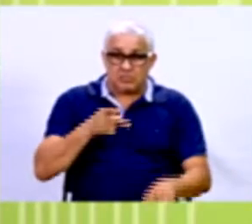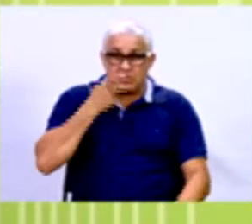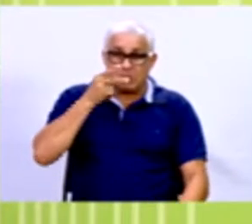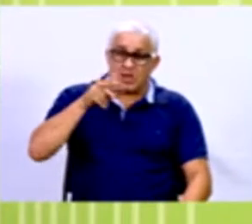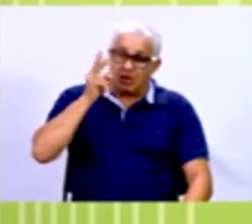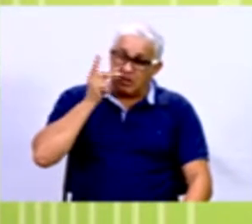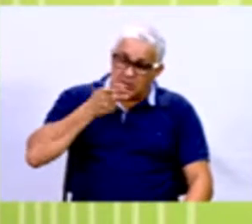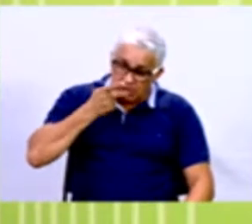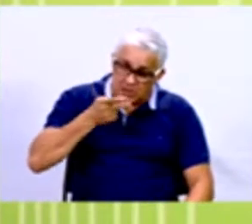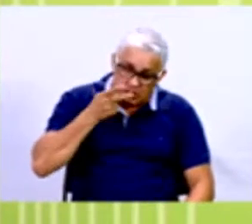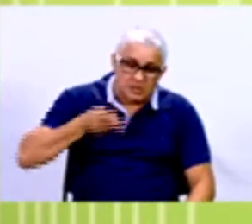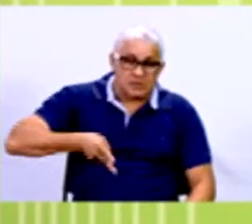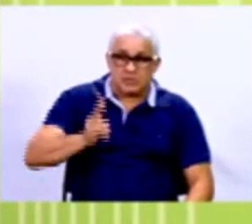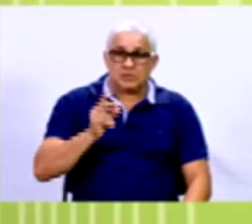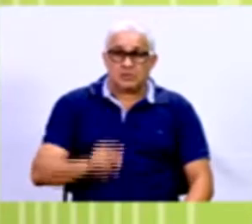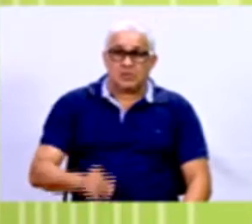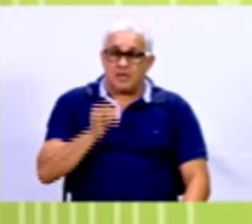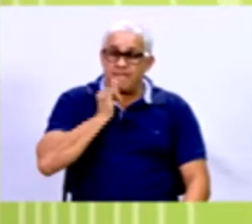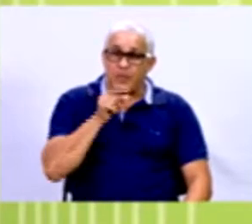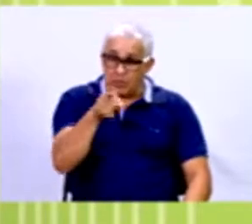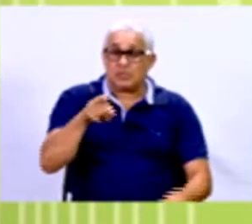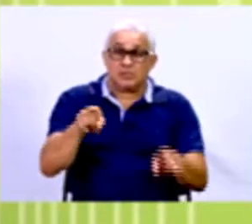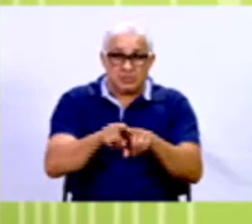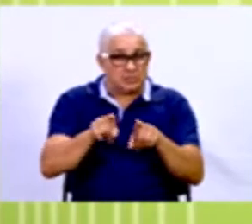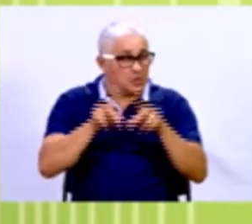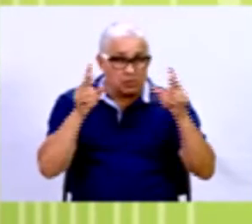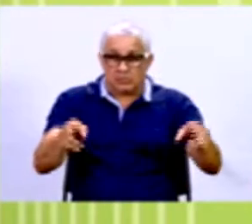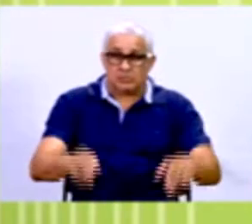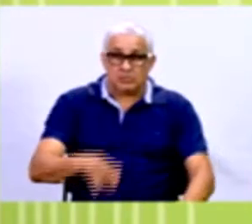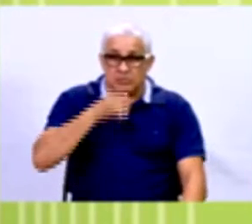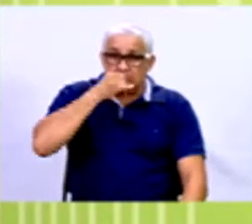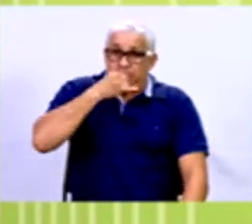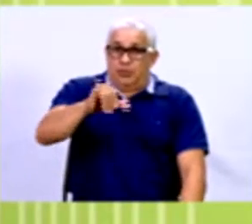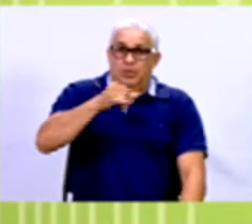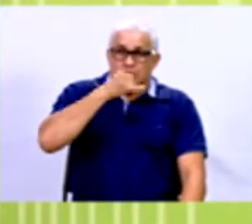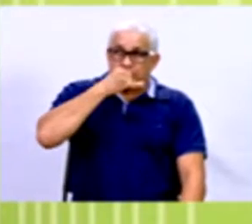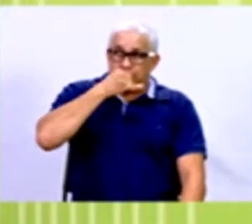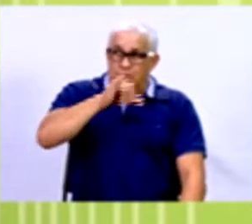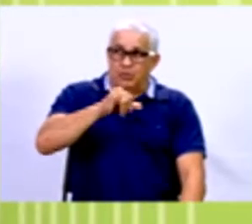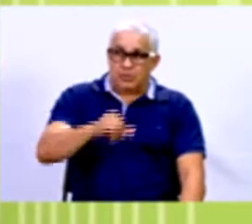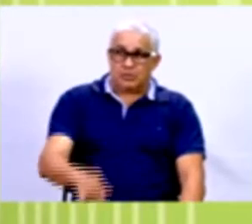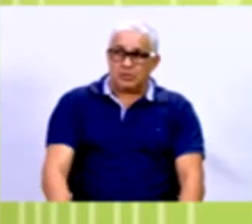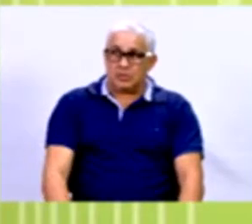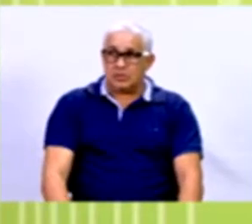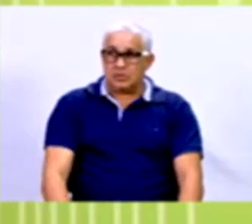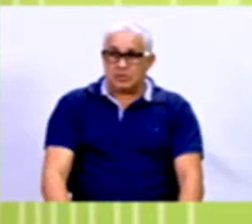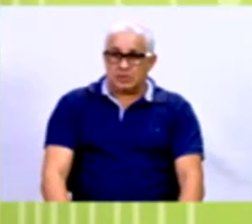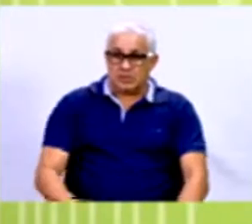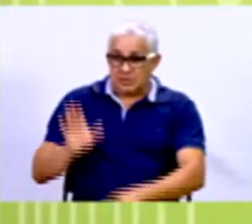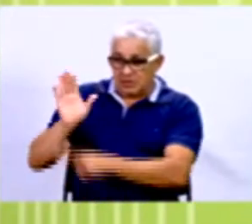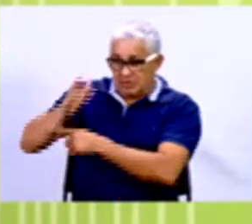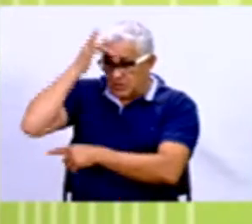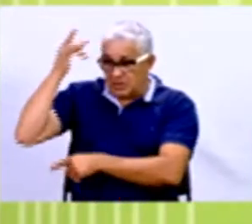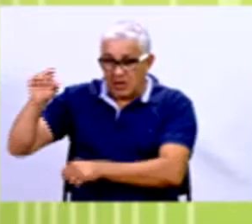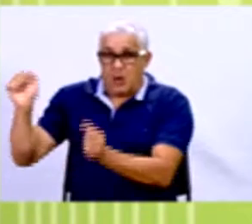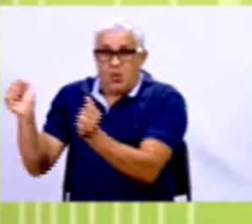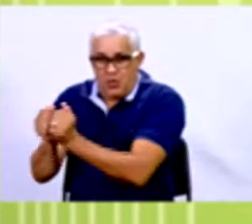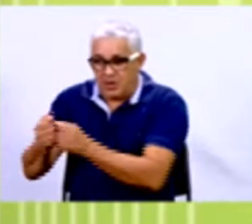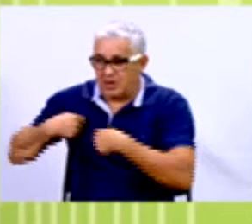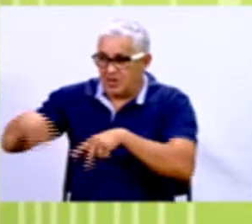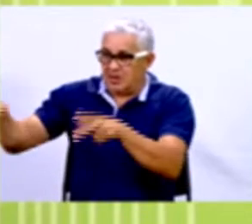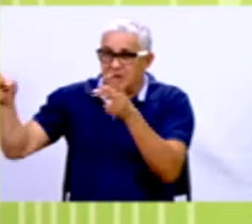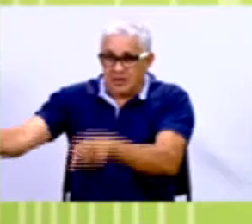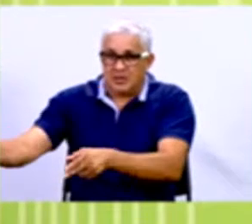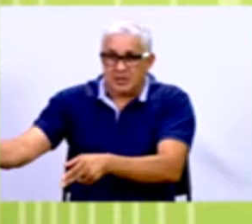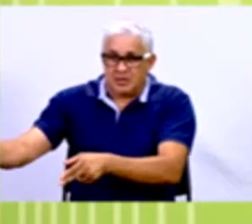Se ocorrer ali, de repente, você também sofrer, por exemplo, um choque elétrico, né? Foi ajudar o outro, sofreu um choque juntamente,